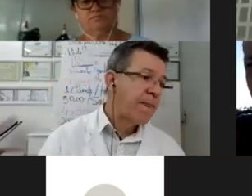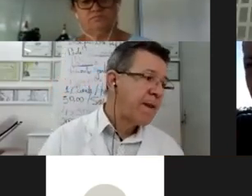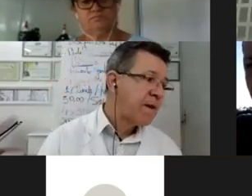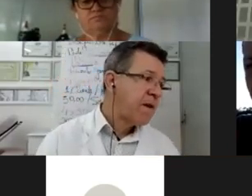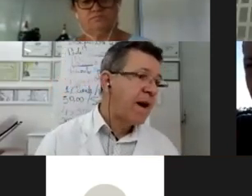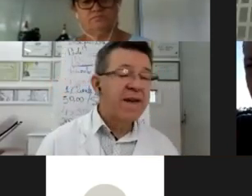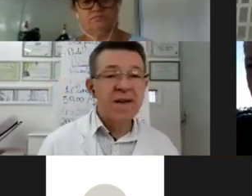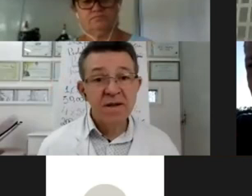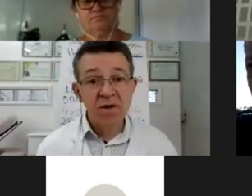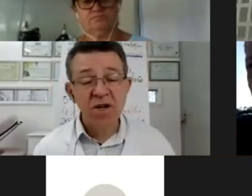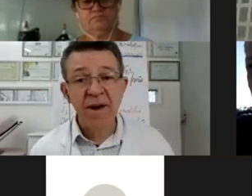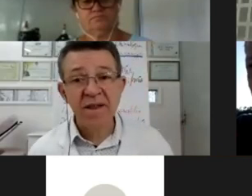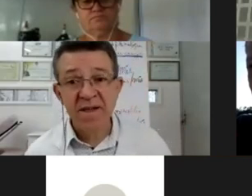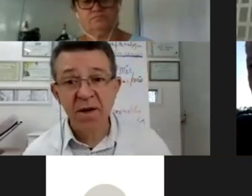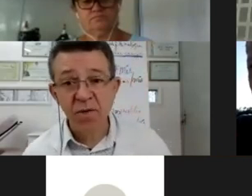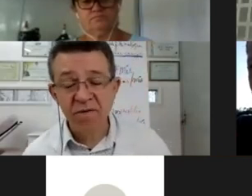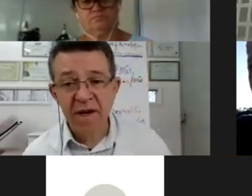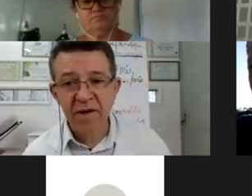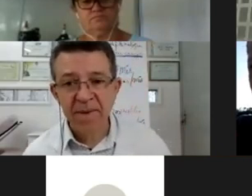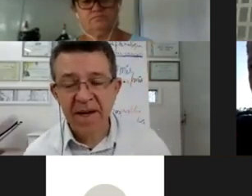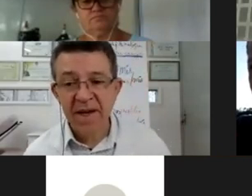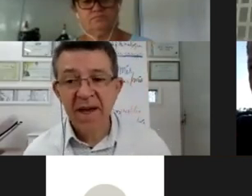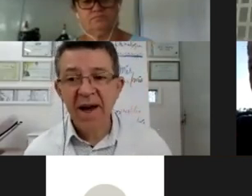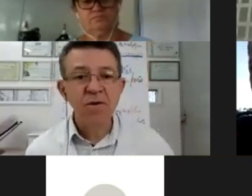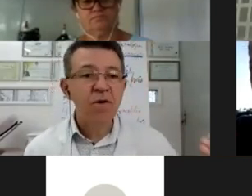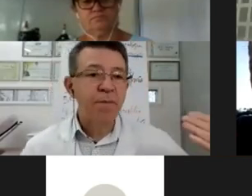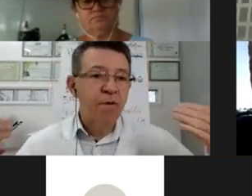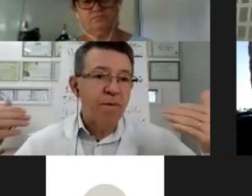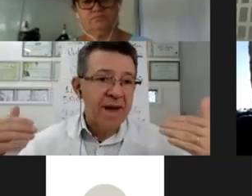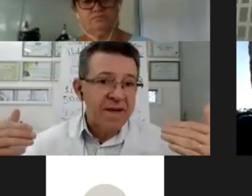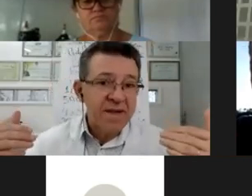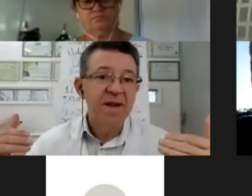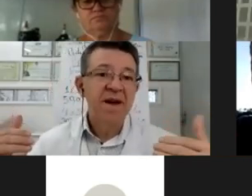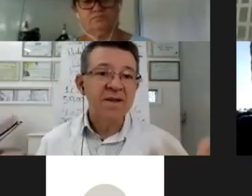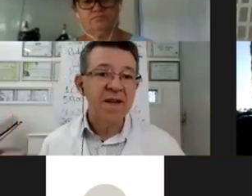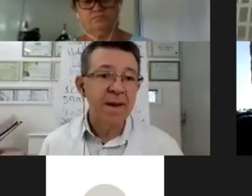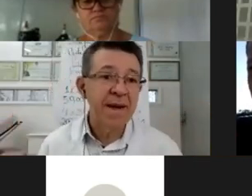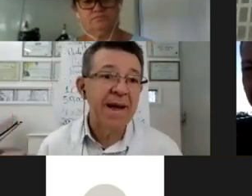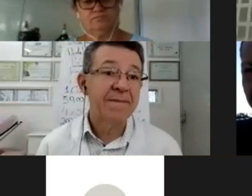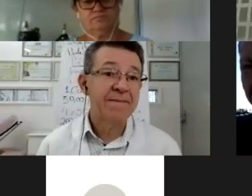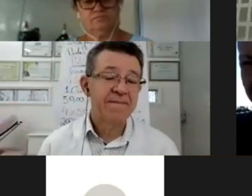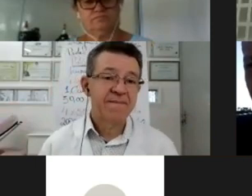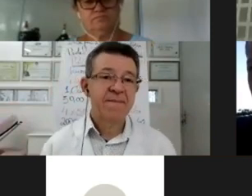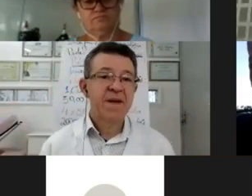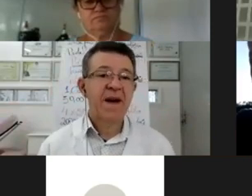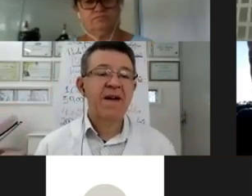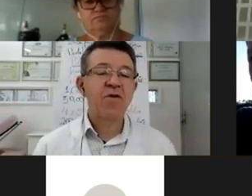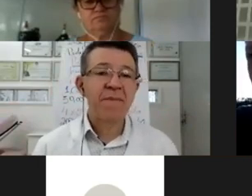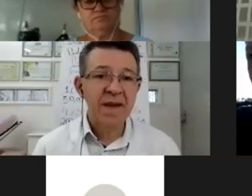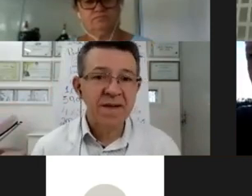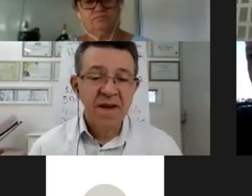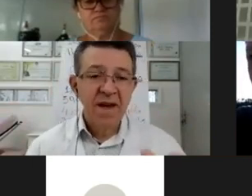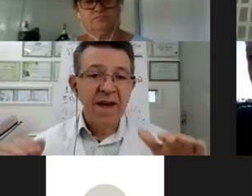corpo, aí só chamar atenção não valeu a pena, aí o corpo começa a se rebelar.